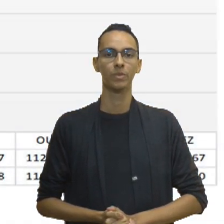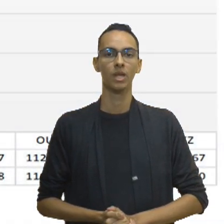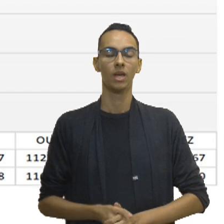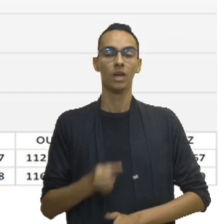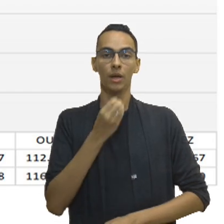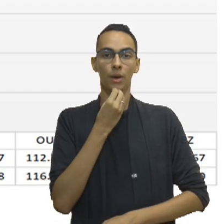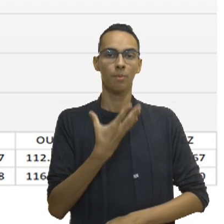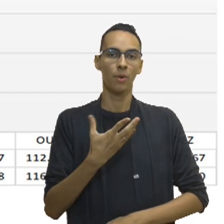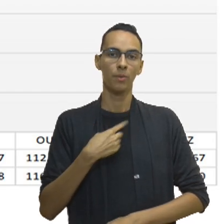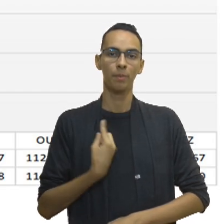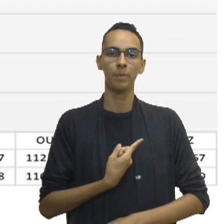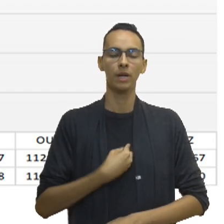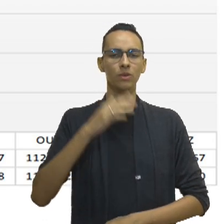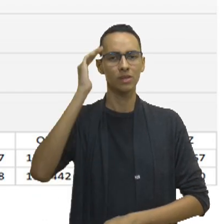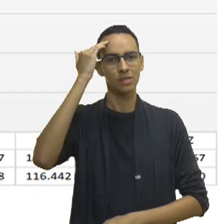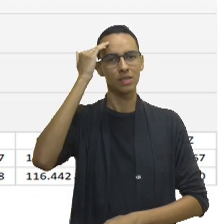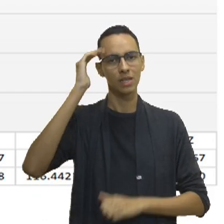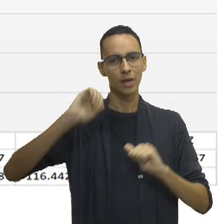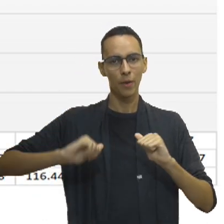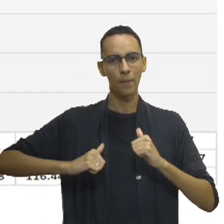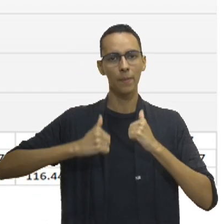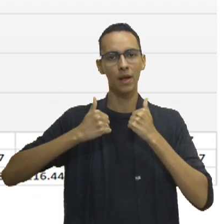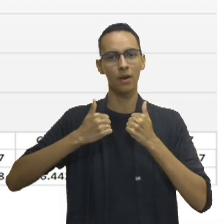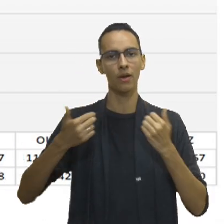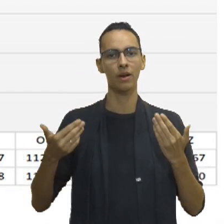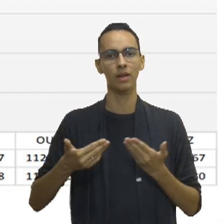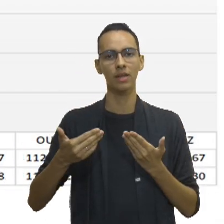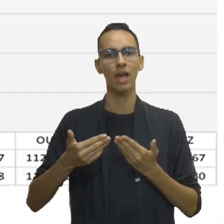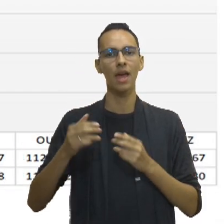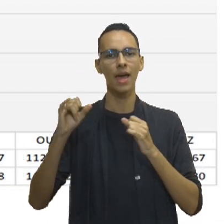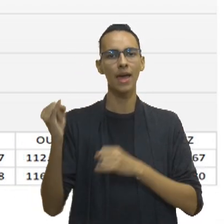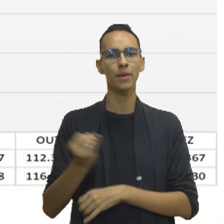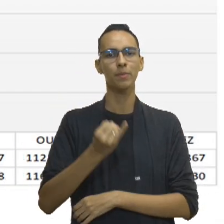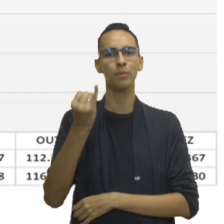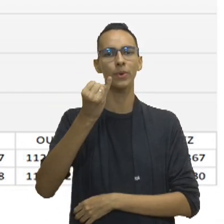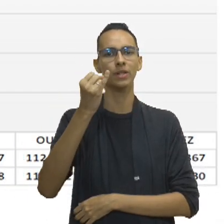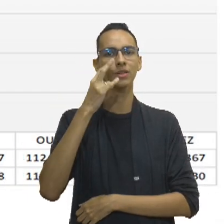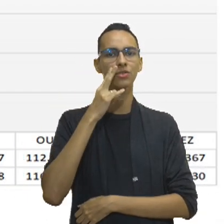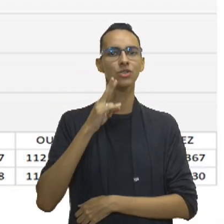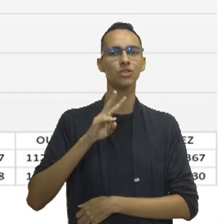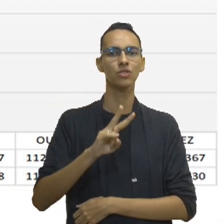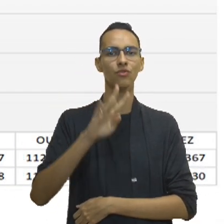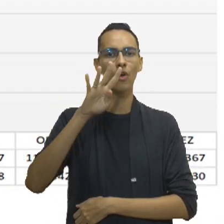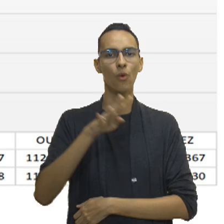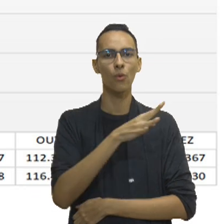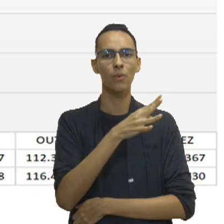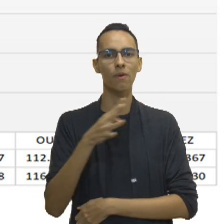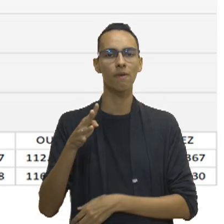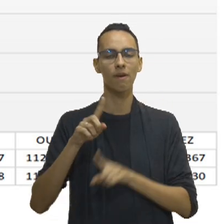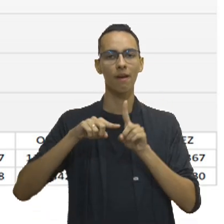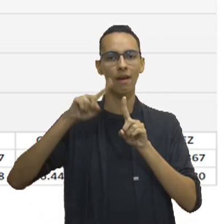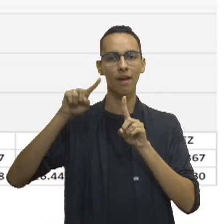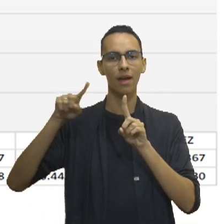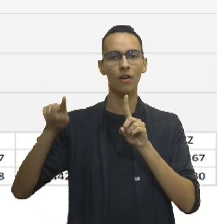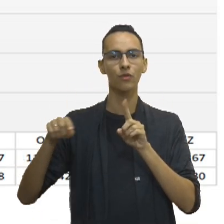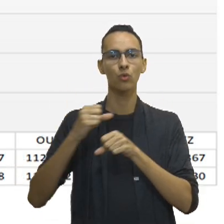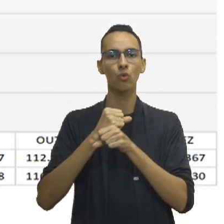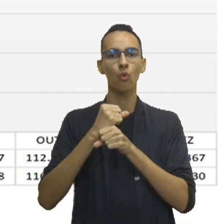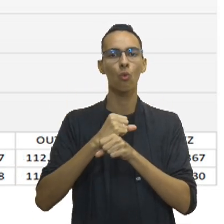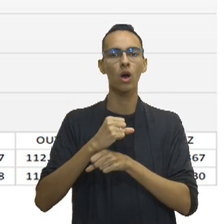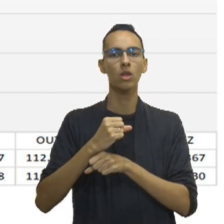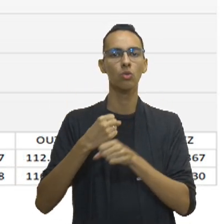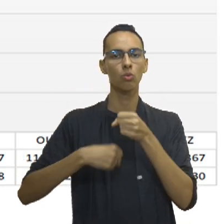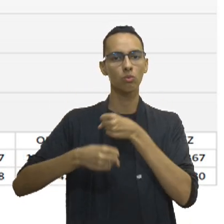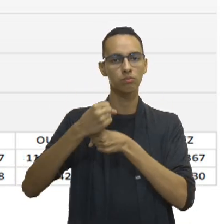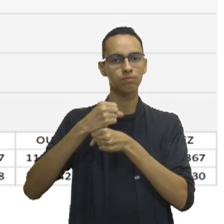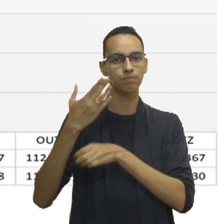entender melhor essa situação, é importante a gente ver o gráfico de 2024. Tá? Então, em 2024, e